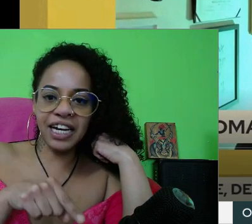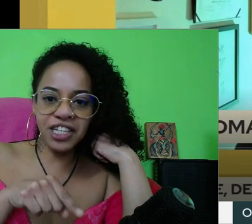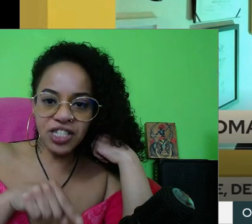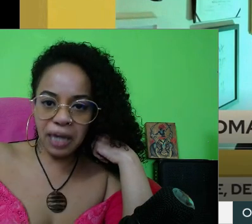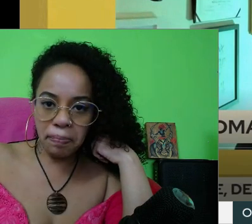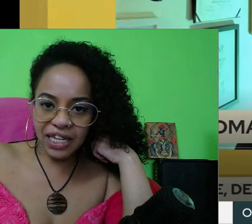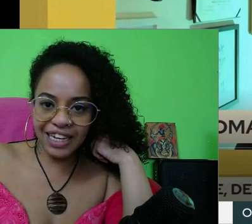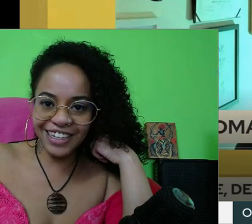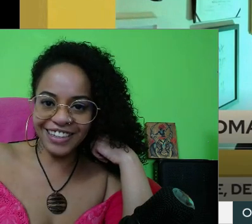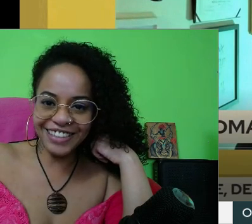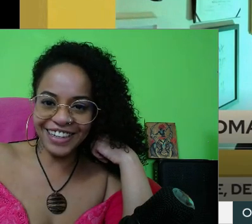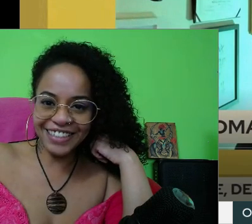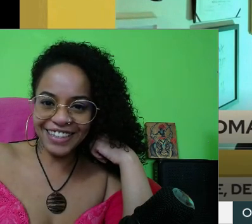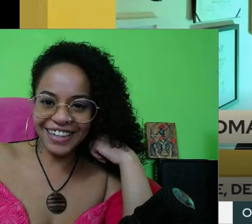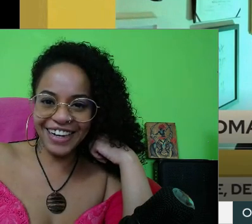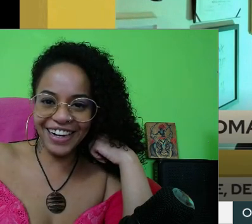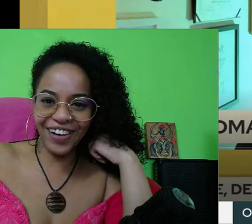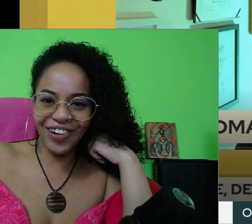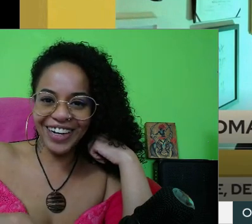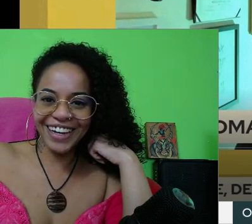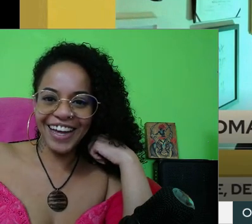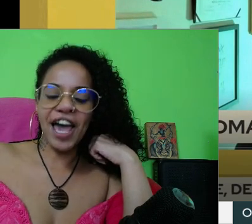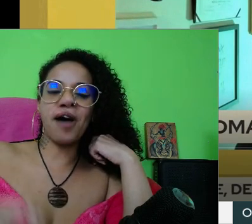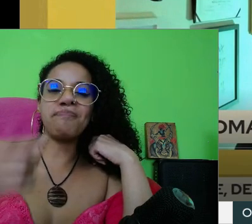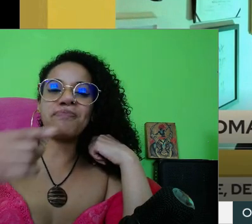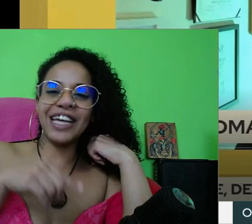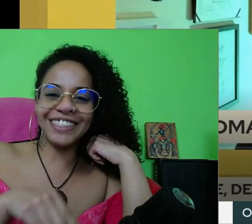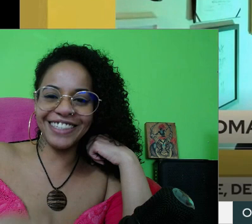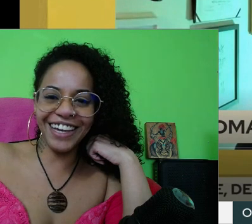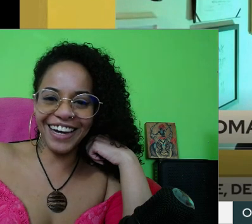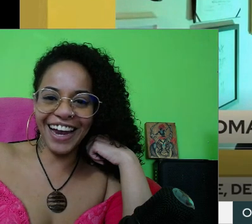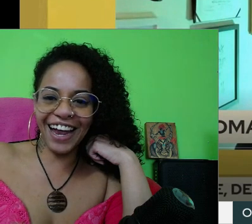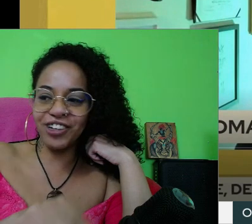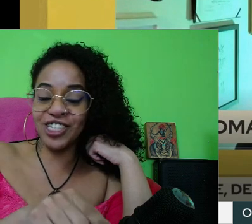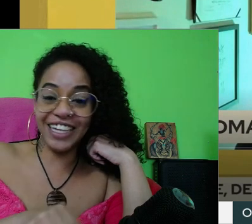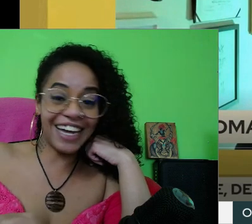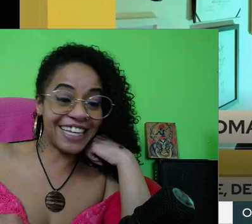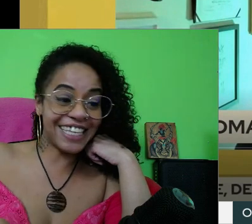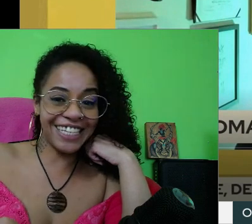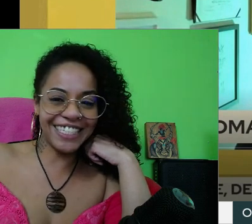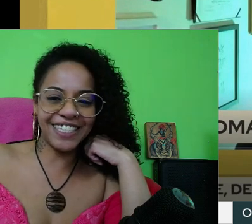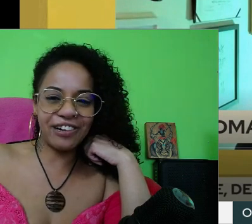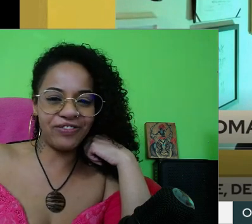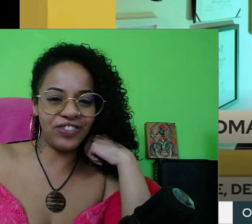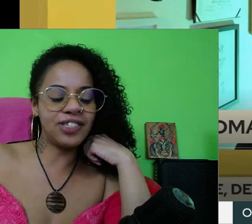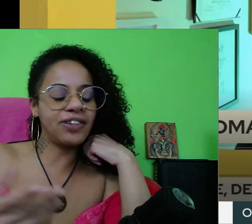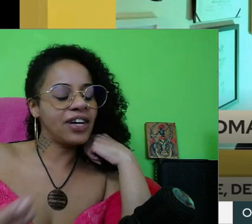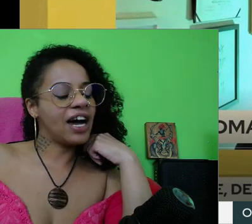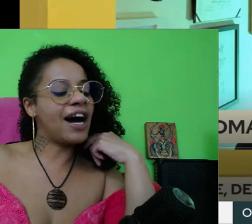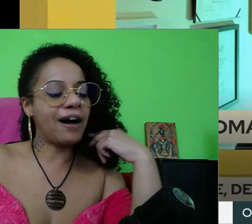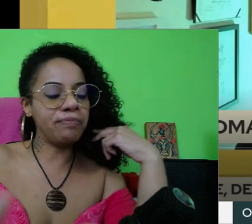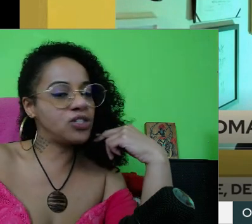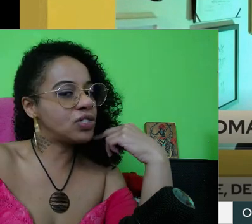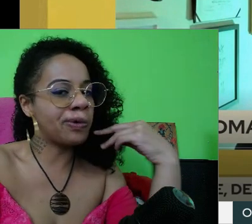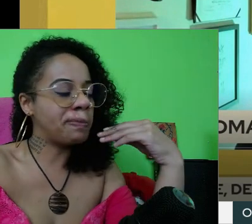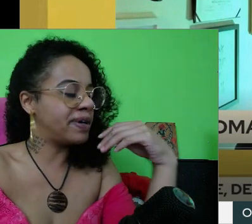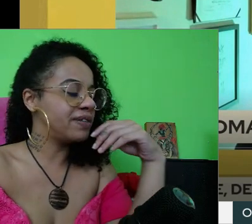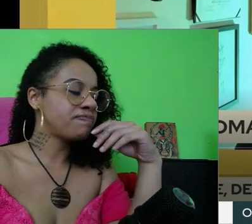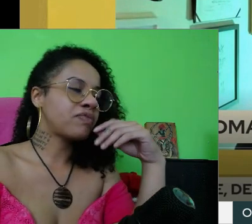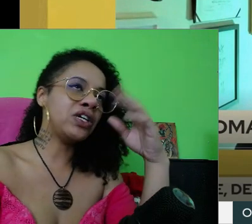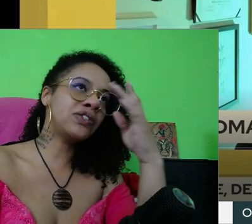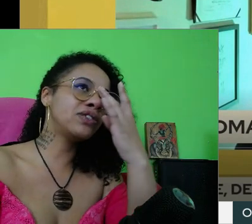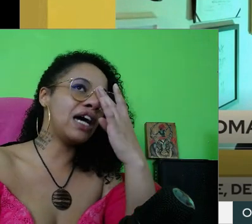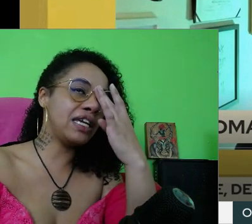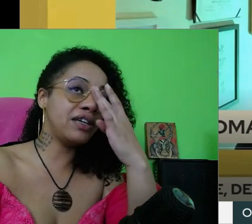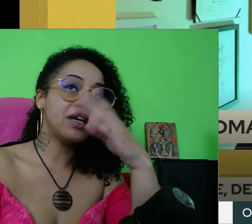os grandes capitalistas não é não é a burguesia né onde tem a entrada de serviço Ah me desculpa